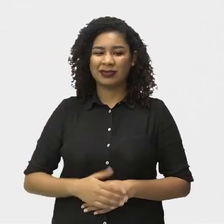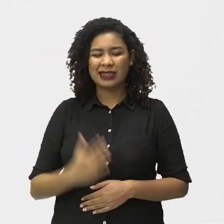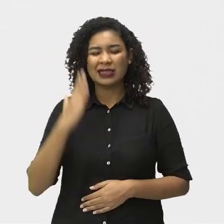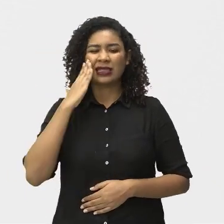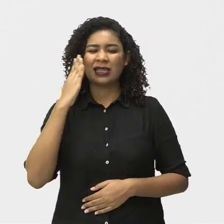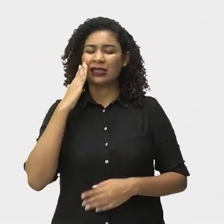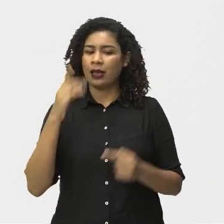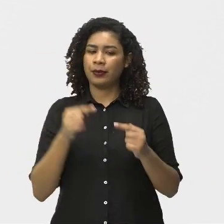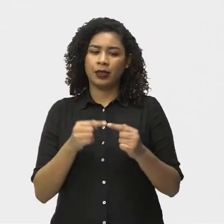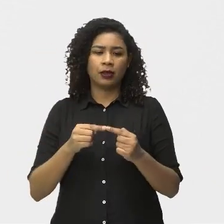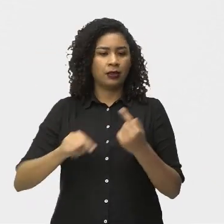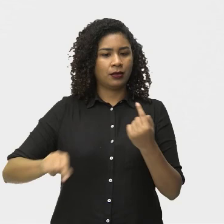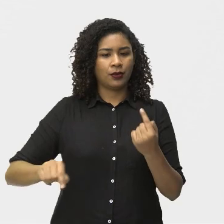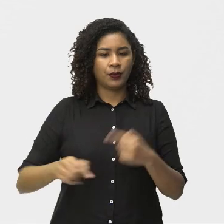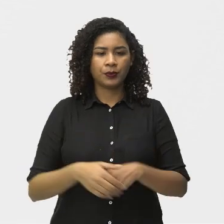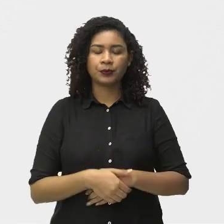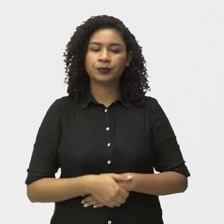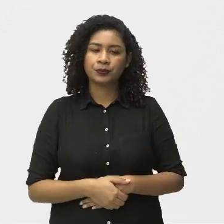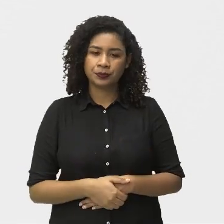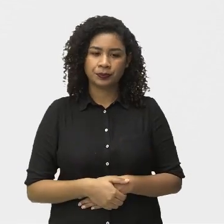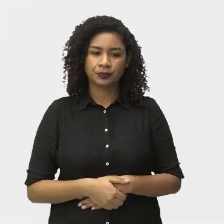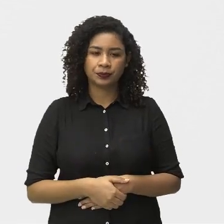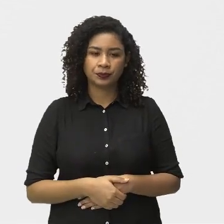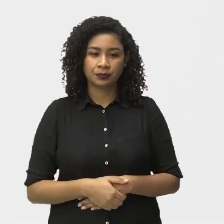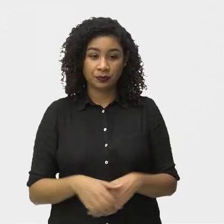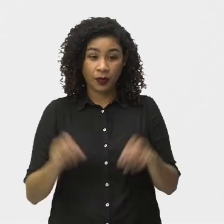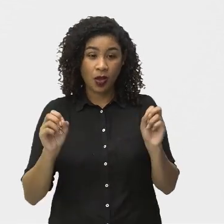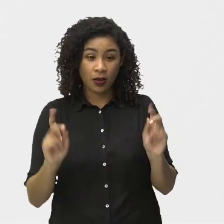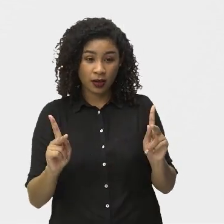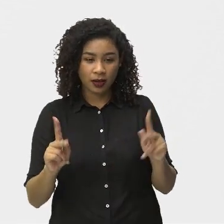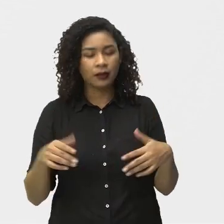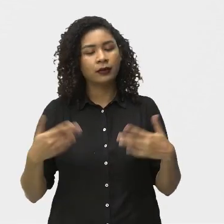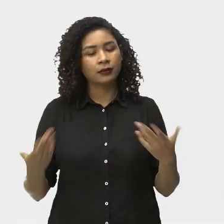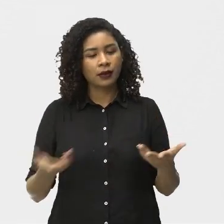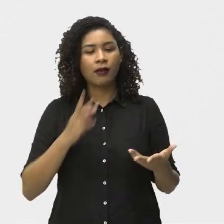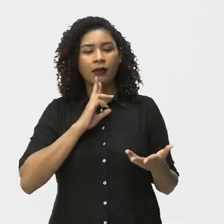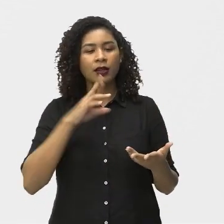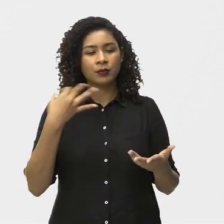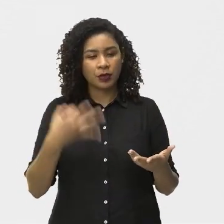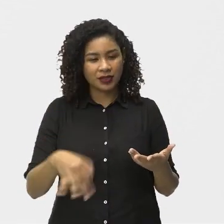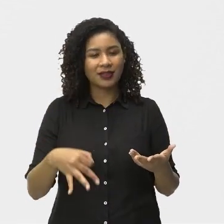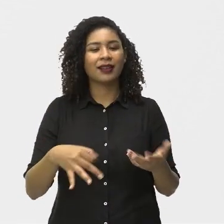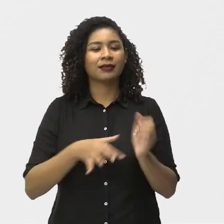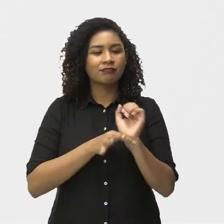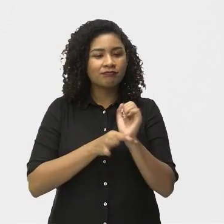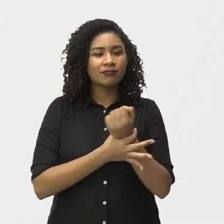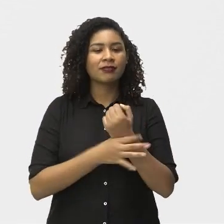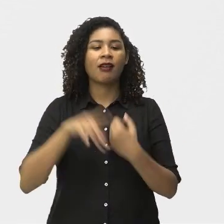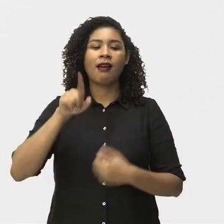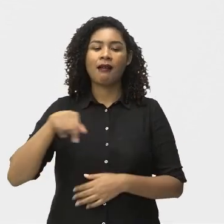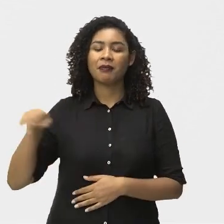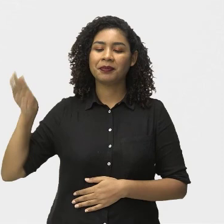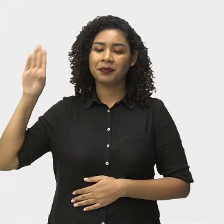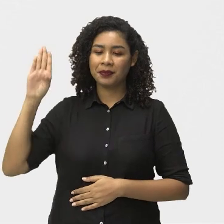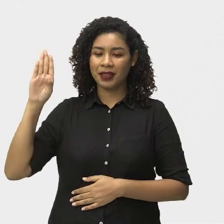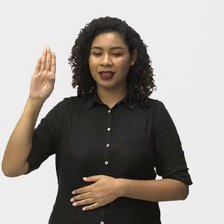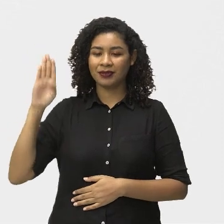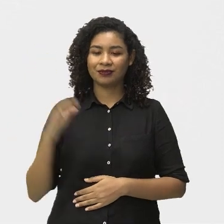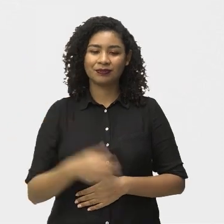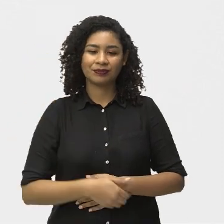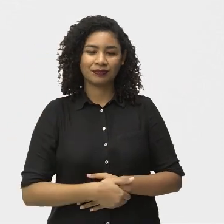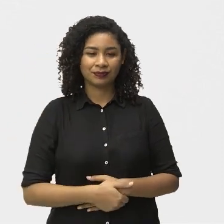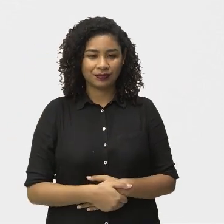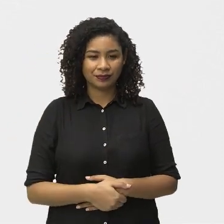que é um órgão lá do sistema genital, não é uma glândula, certo? Então a nossa resposta correta é a letra B, próstata e